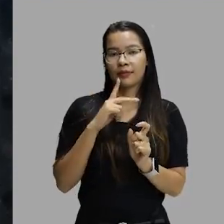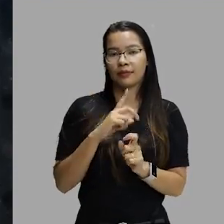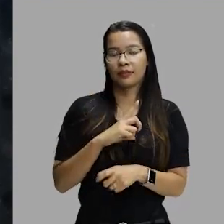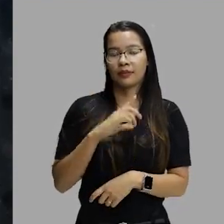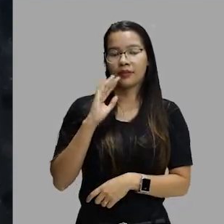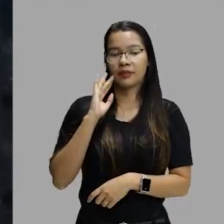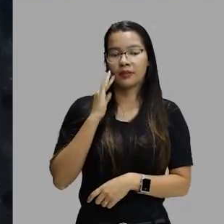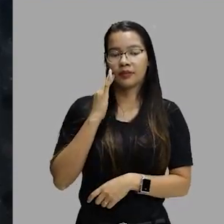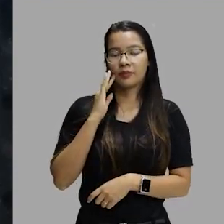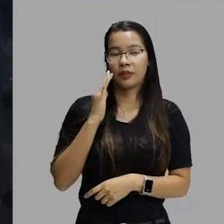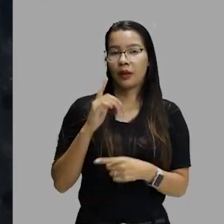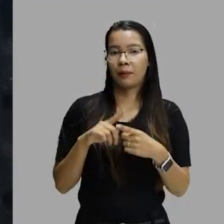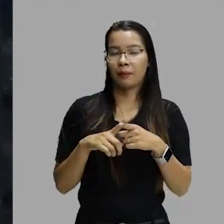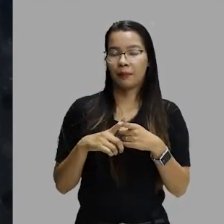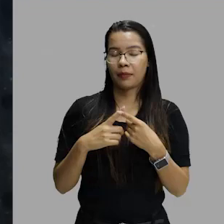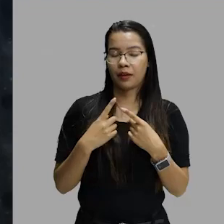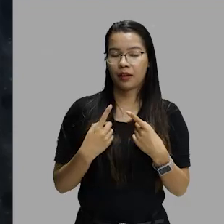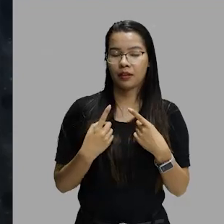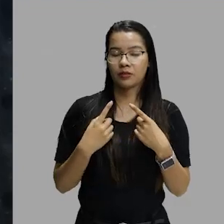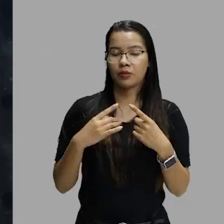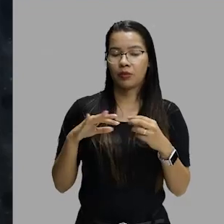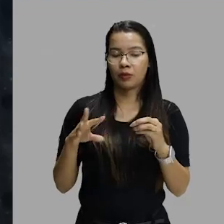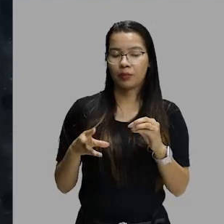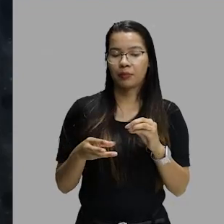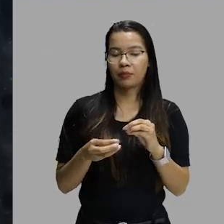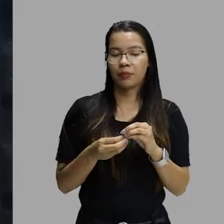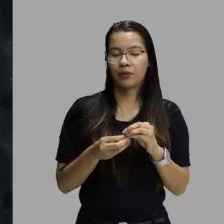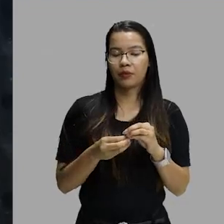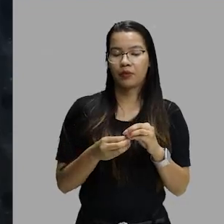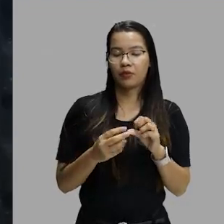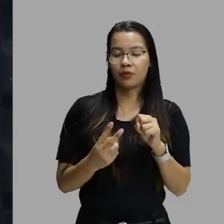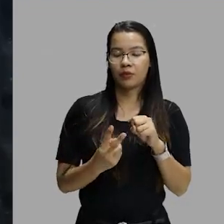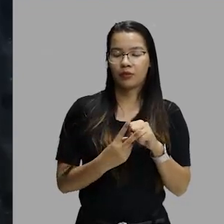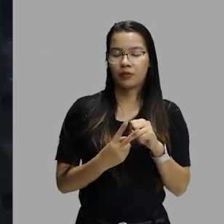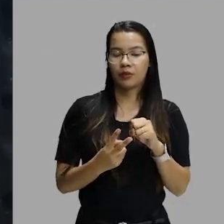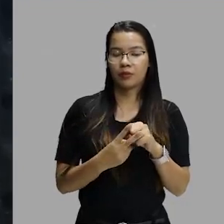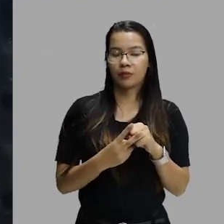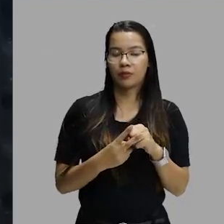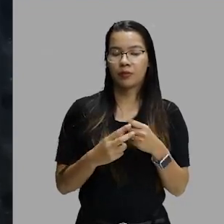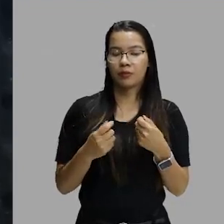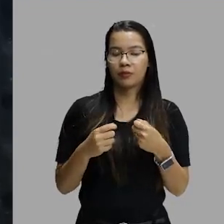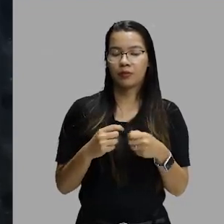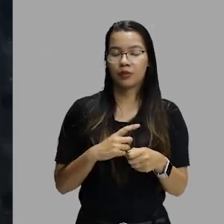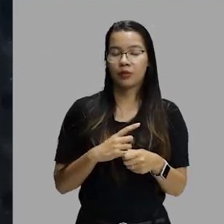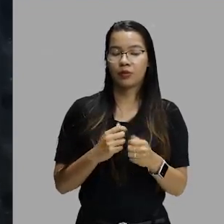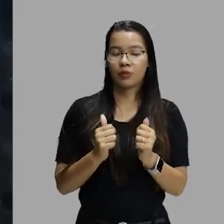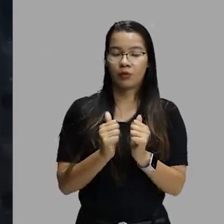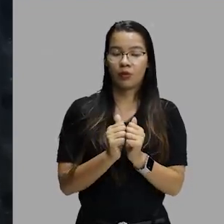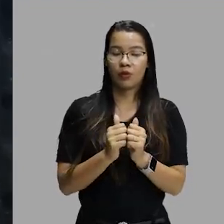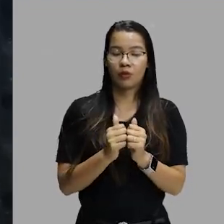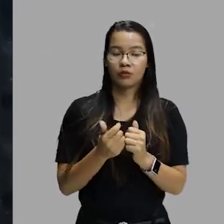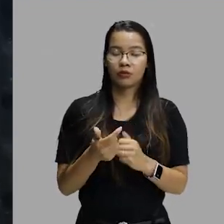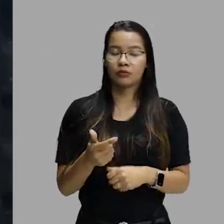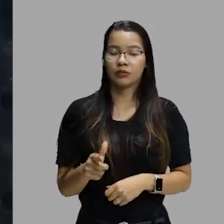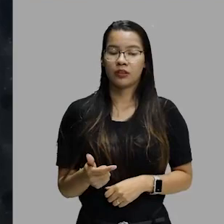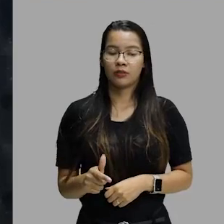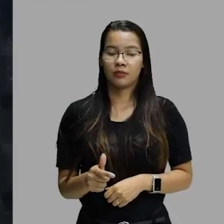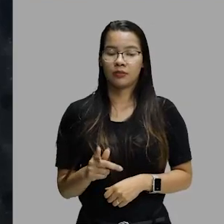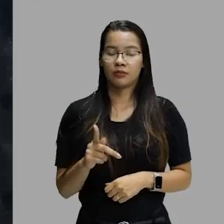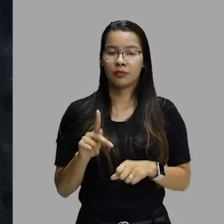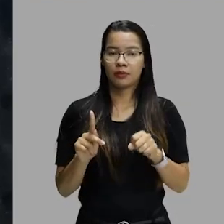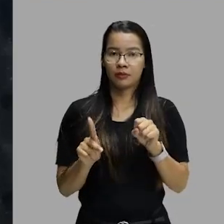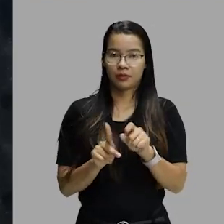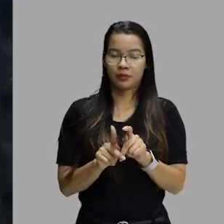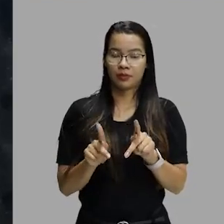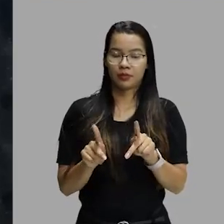entendimento. Agora, esse complemento do verbo pode vir com ou sem preposição. Então, se eu ao invés de eu dizer que a